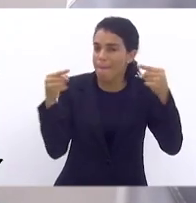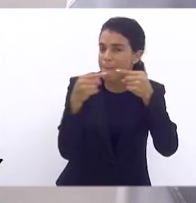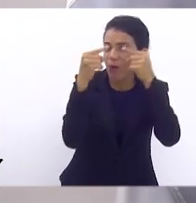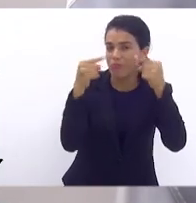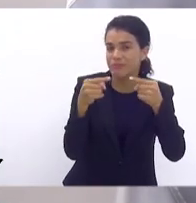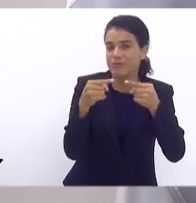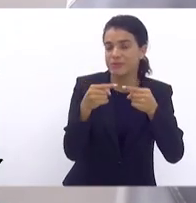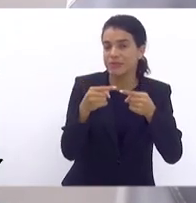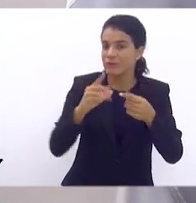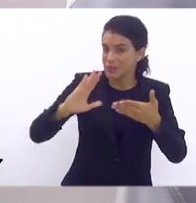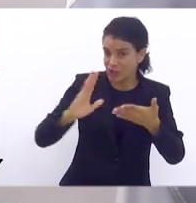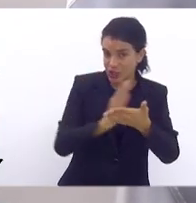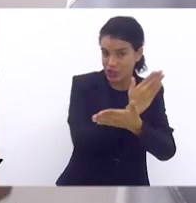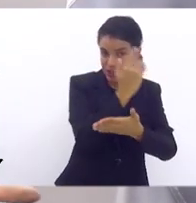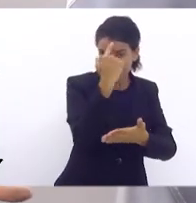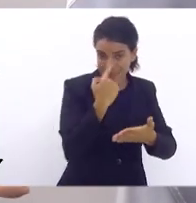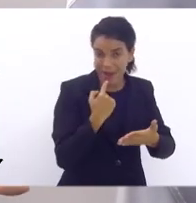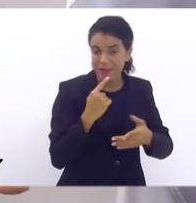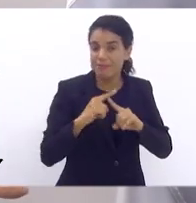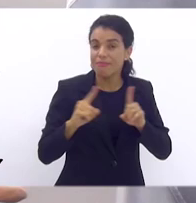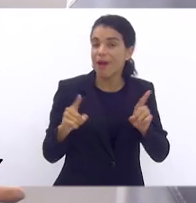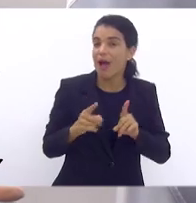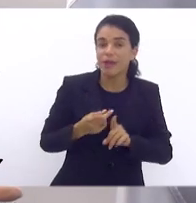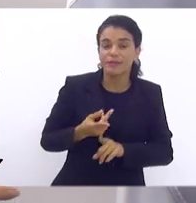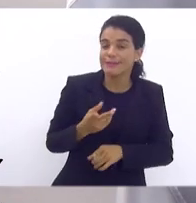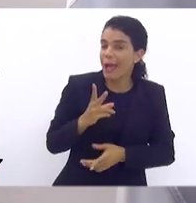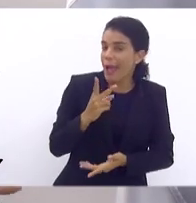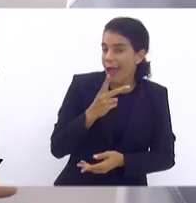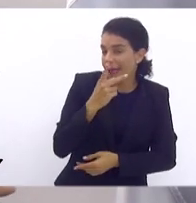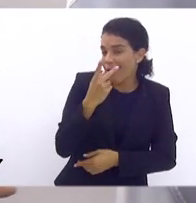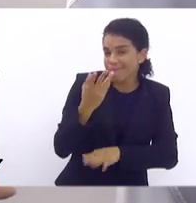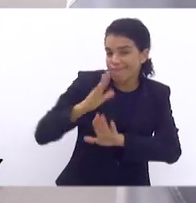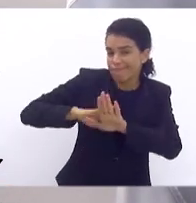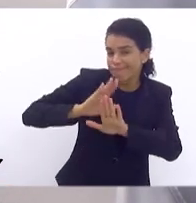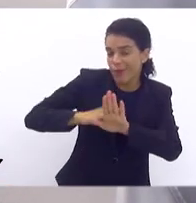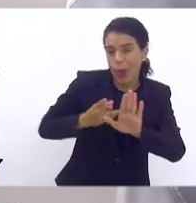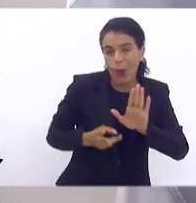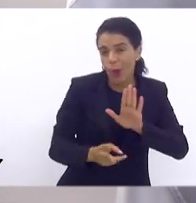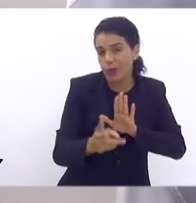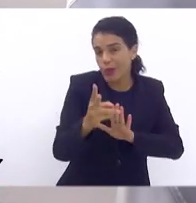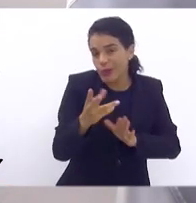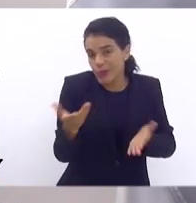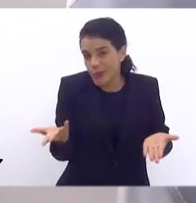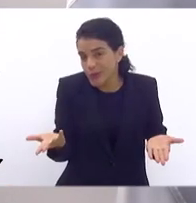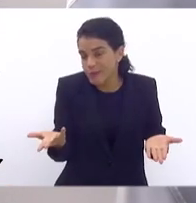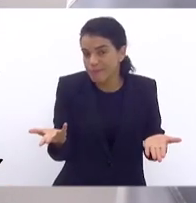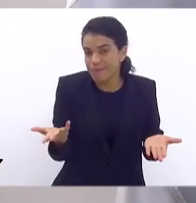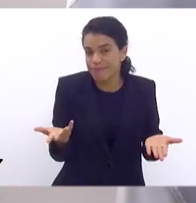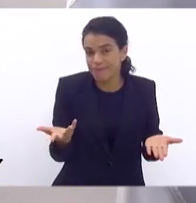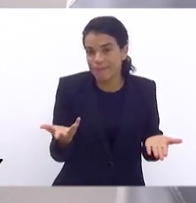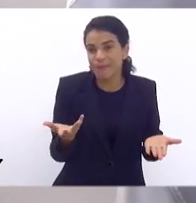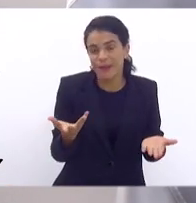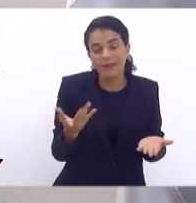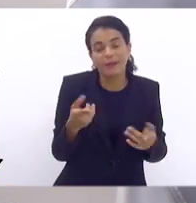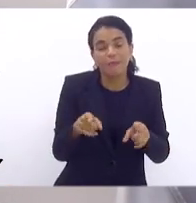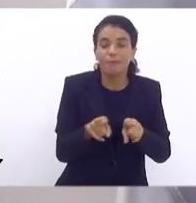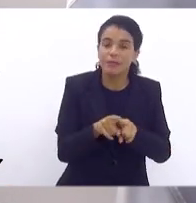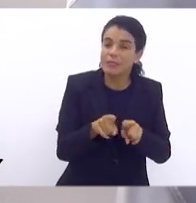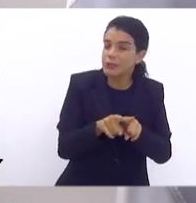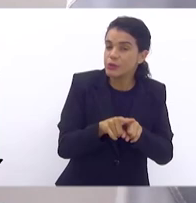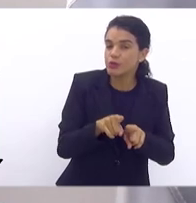retira a imagem mas você não perpetua A materialidade então isso vai até nos obrigar